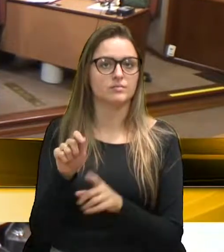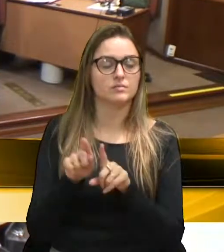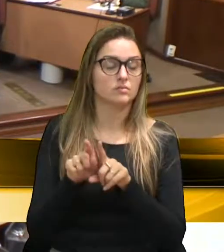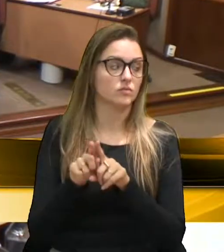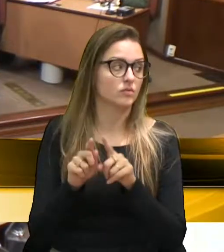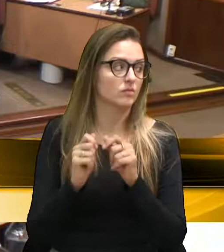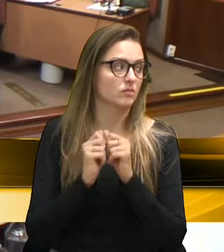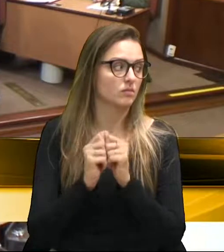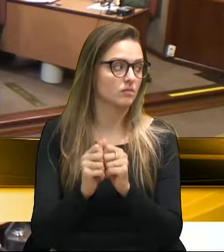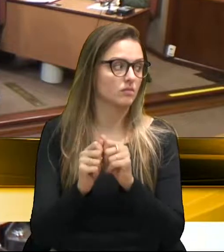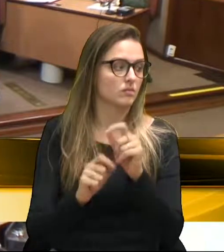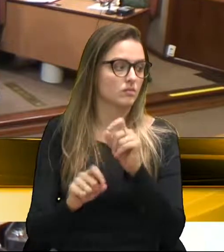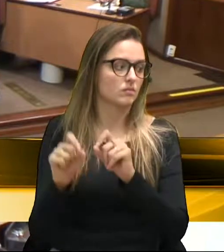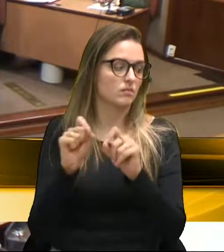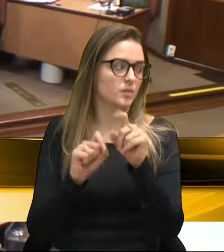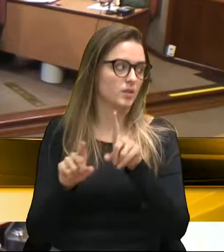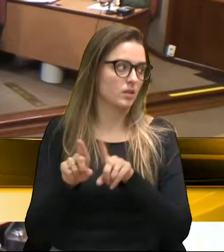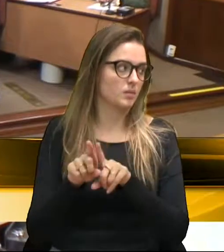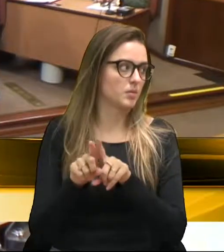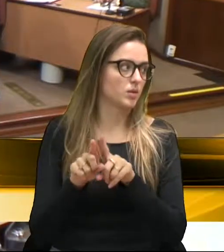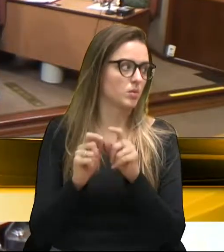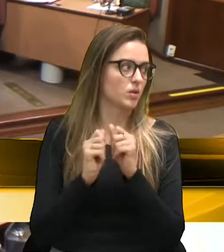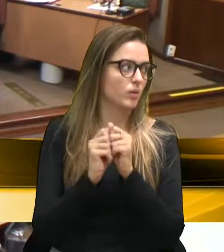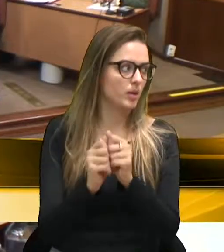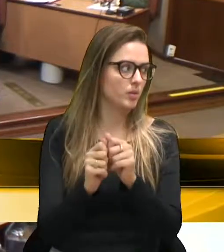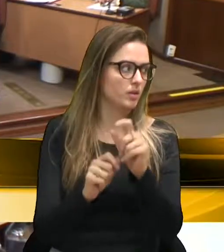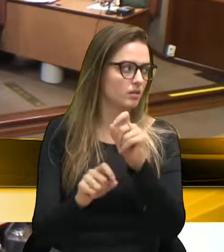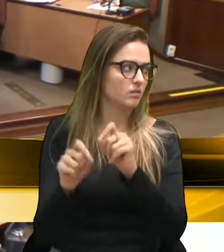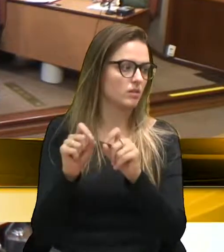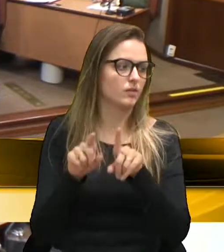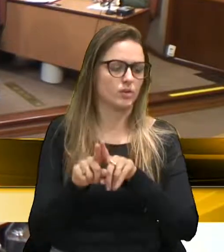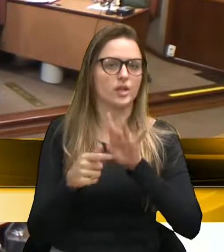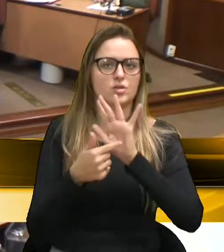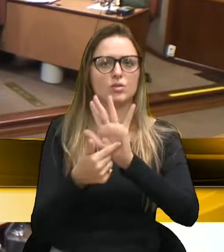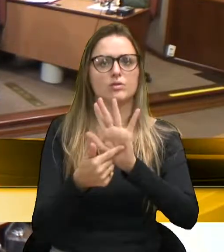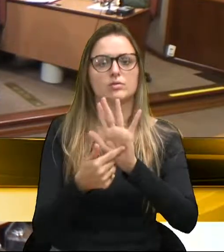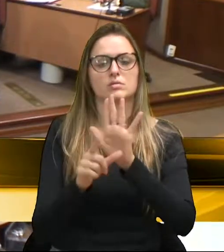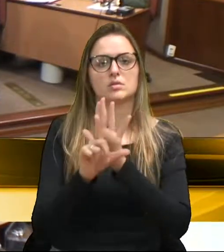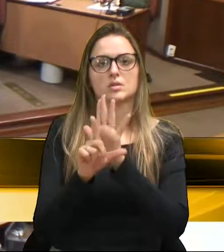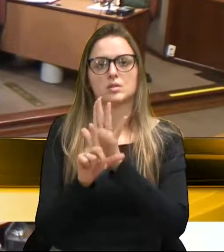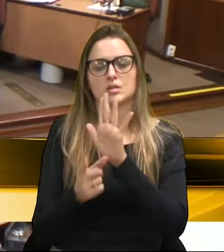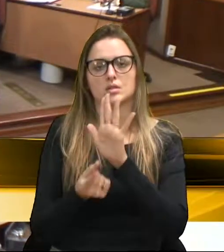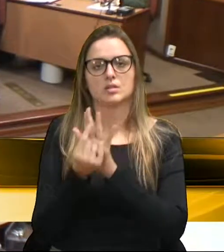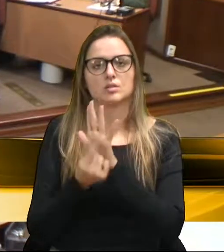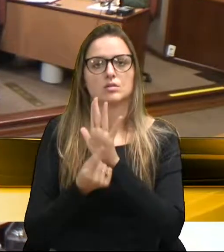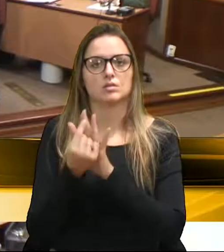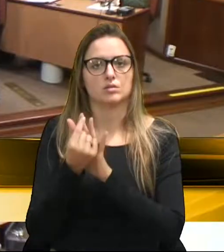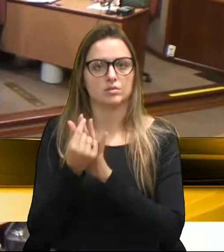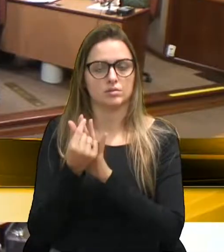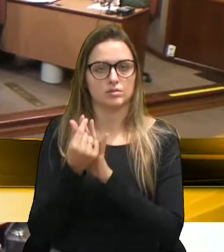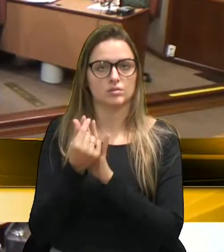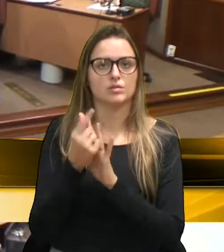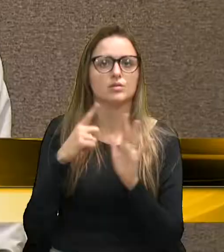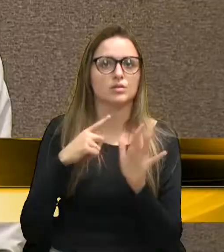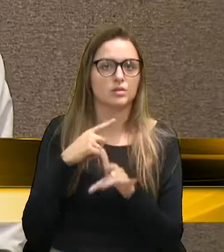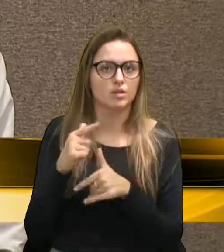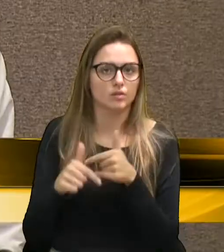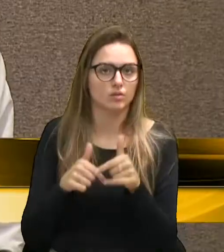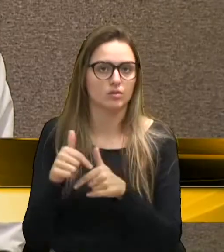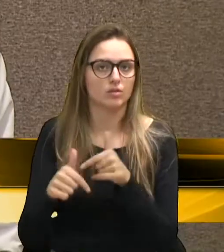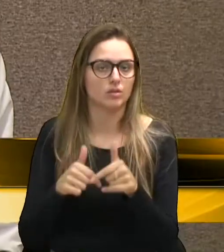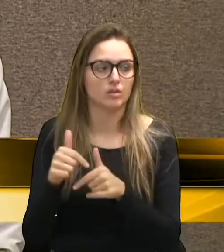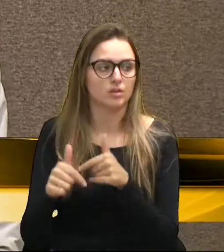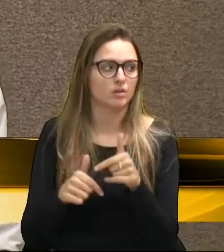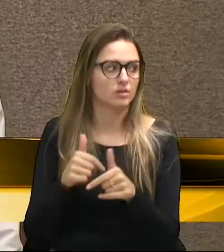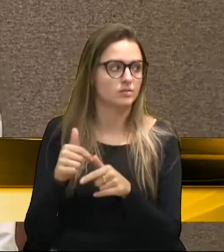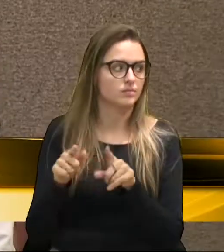empenho da análise da Lei de Diretrizes Orçamentárias, que foi um trabalho realmente exaustivo,